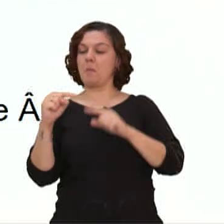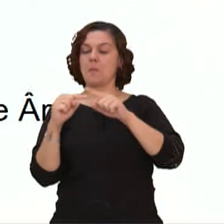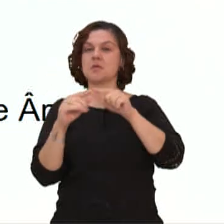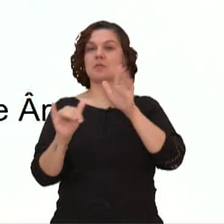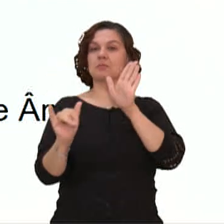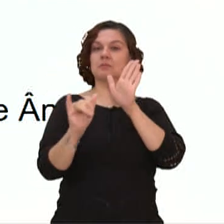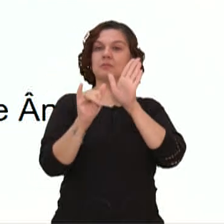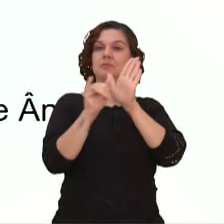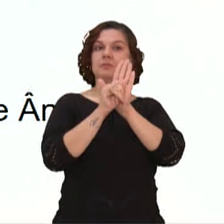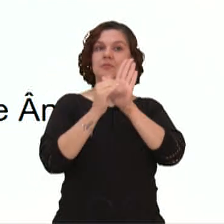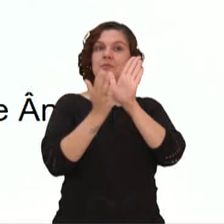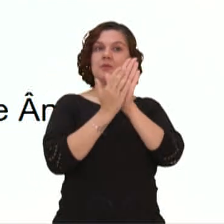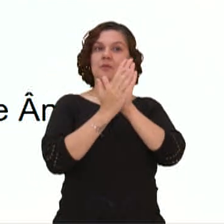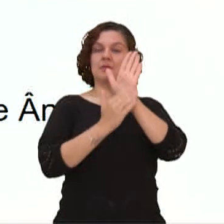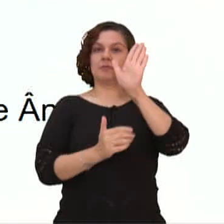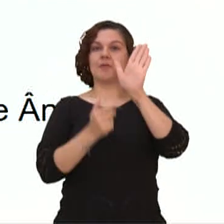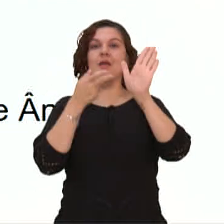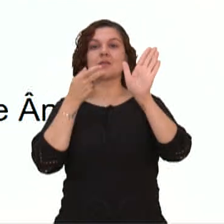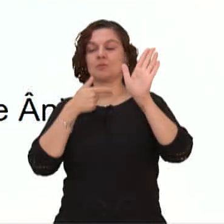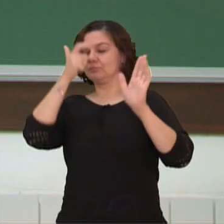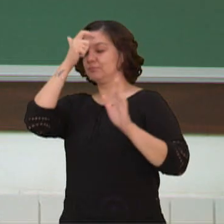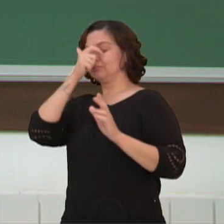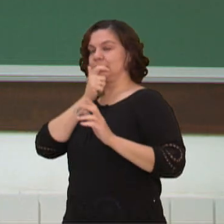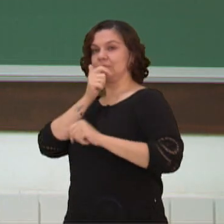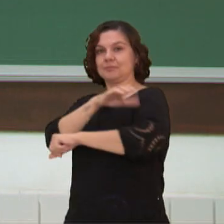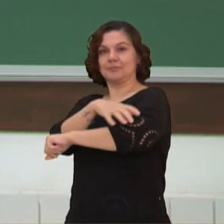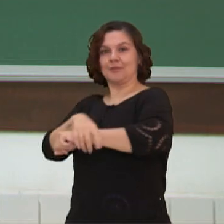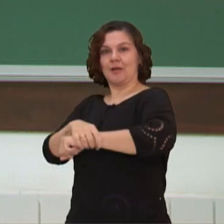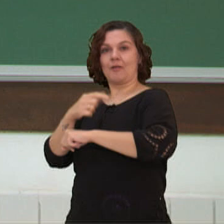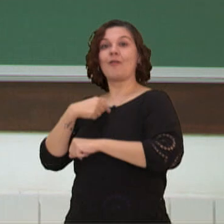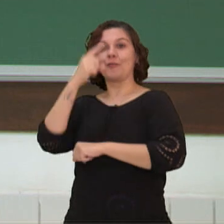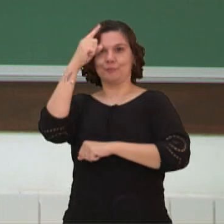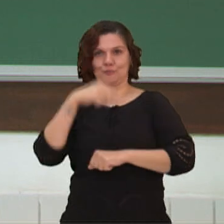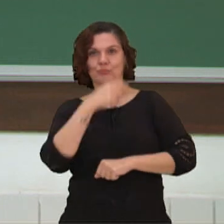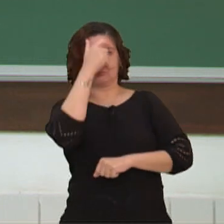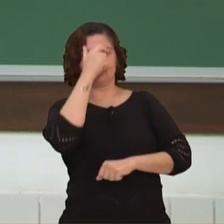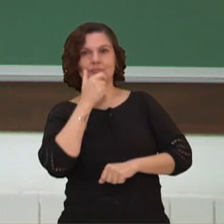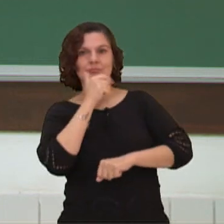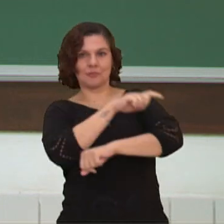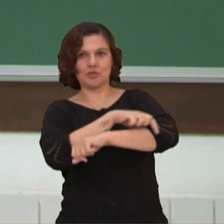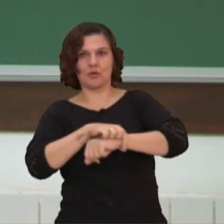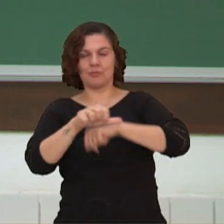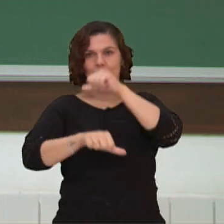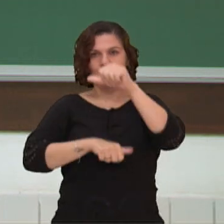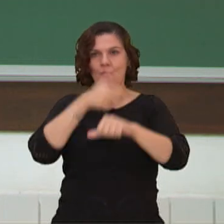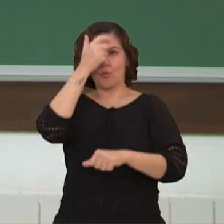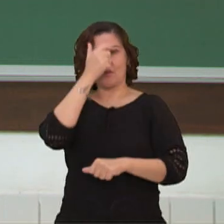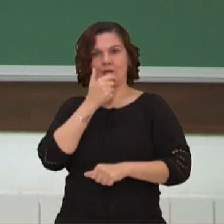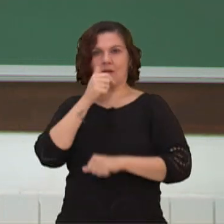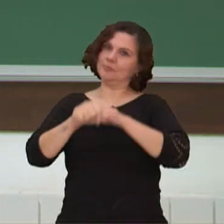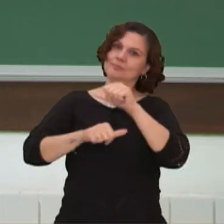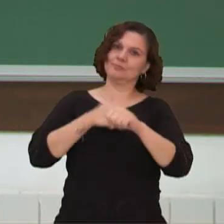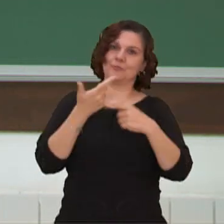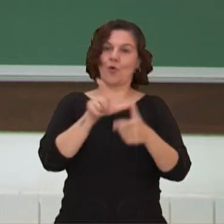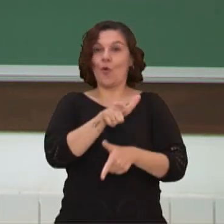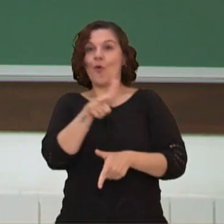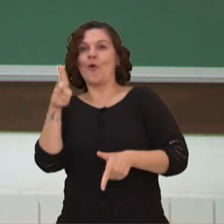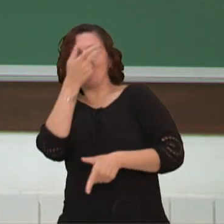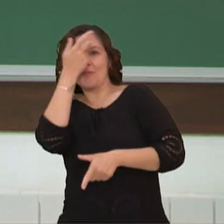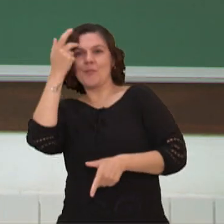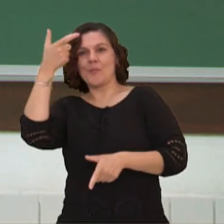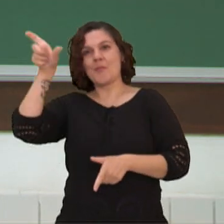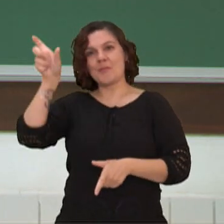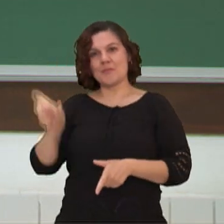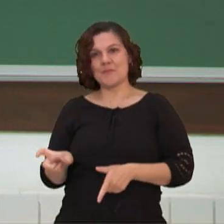átomo. A minha carinha é de Jefferson e eu sou o Jefferson. Muda essa cara, eu deixo de ser eu. Eu passo a ser outra